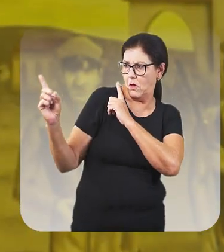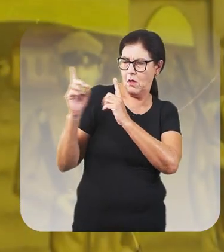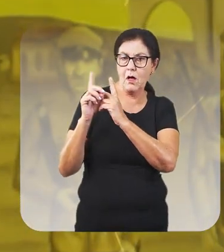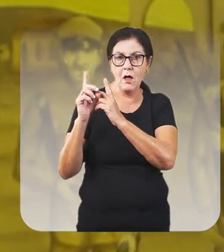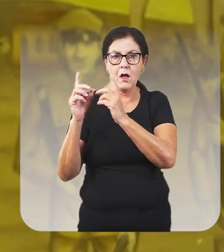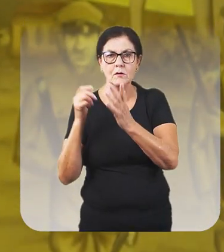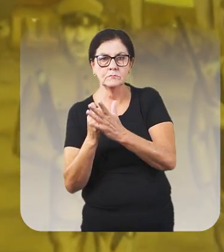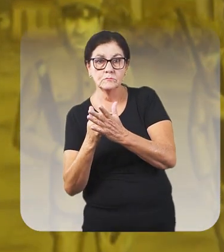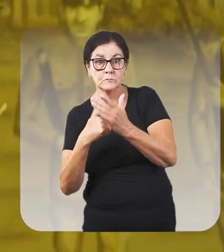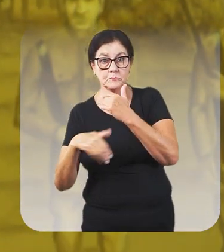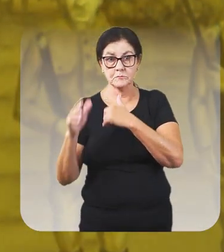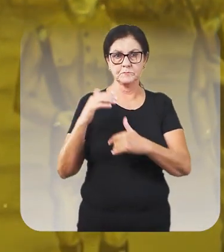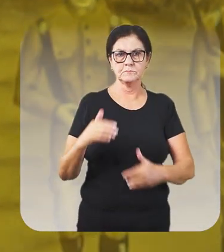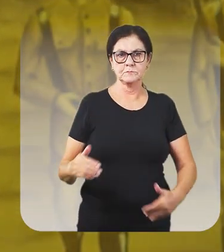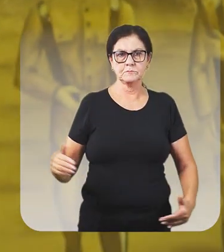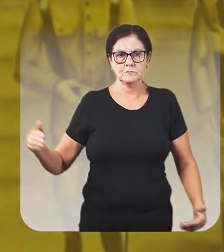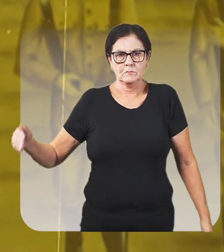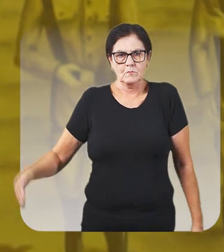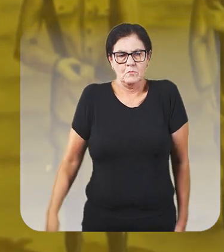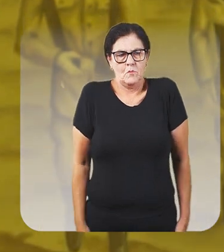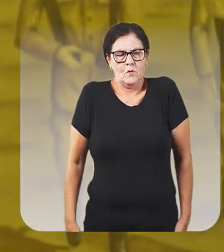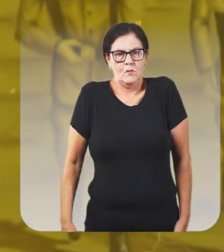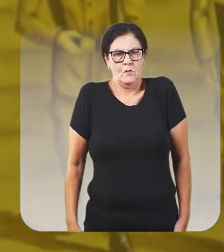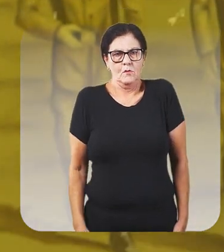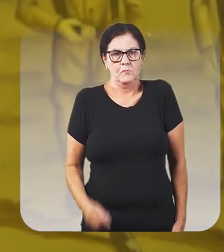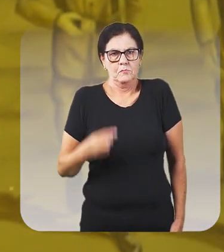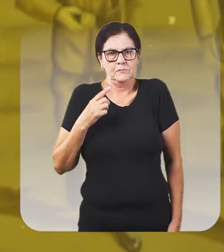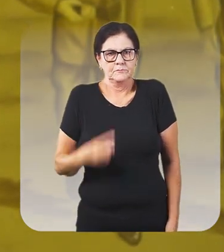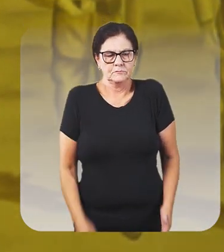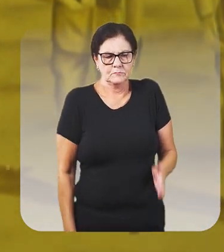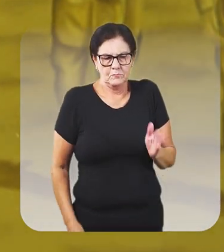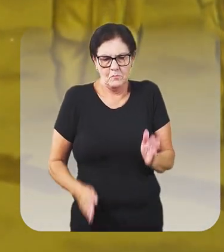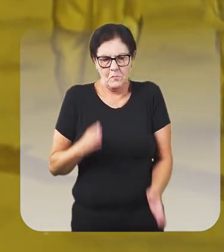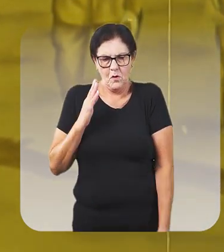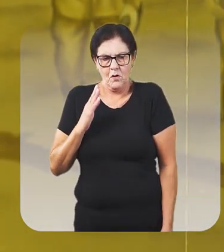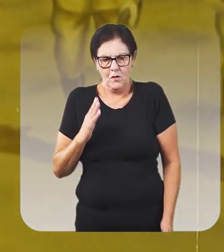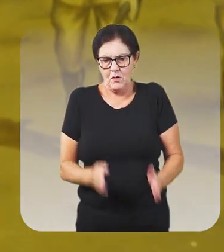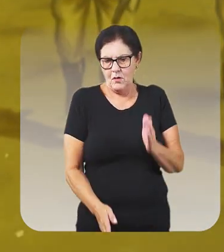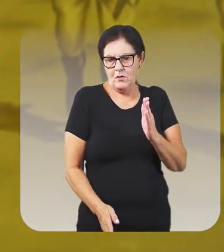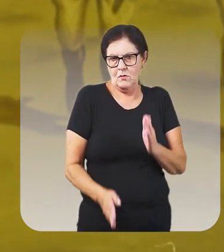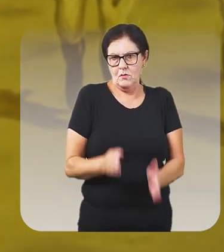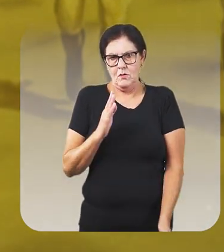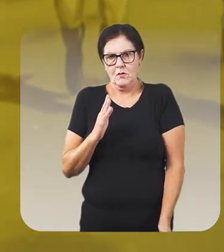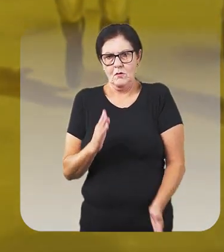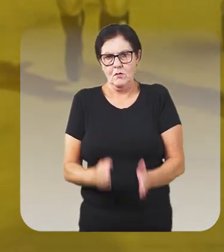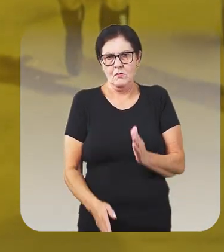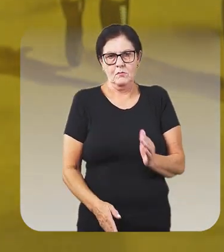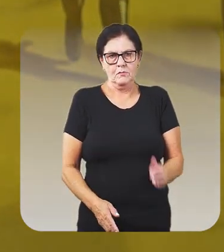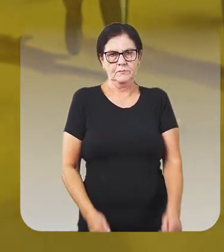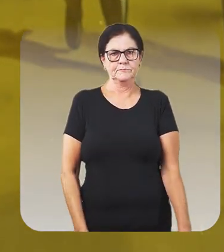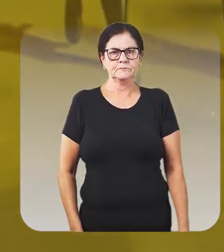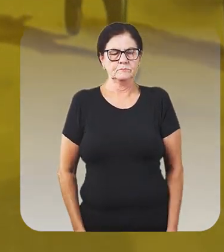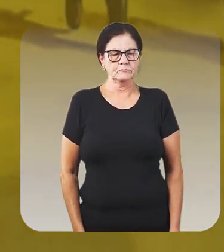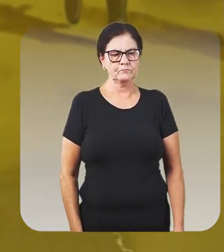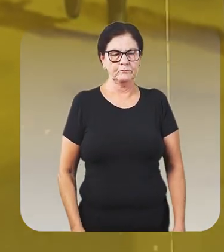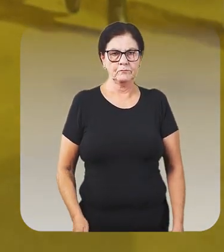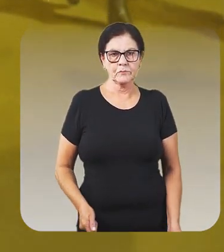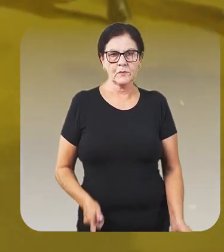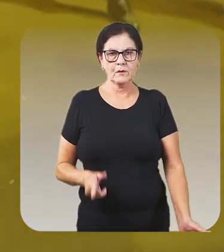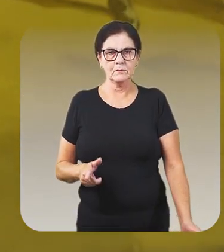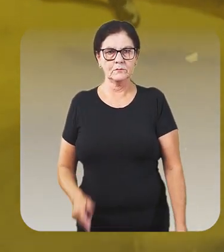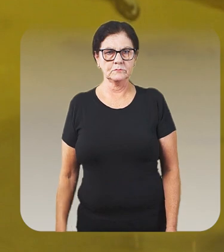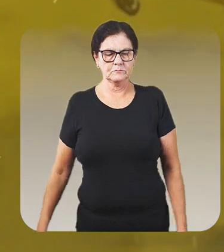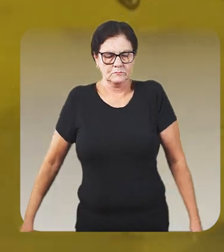Essa marcha, conhecida como a Marcha dos 18 do Forte, tornou-se um dos momentos mais icônicos da